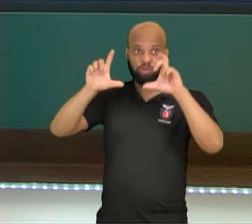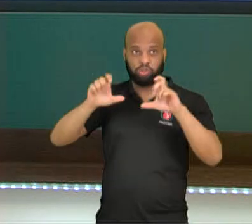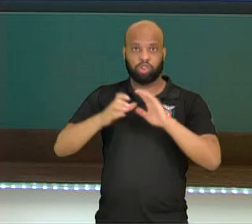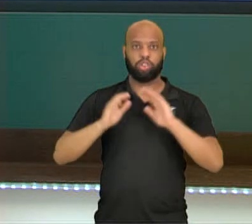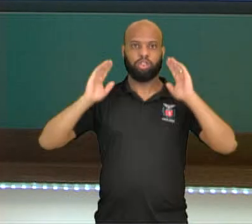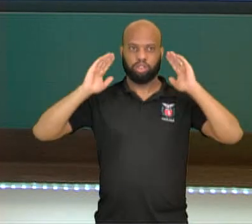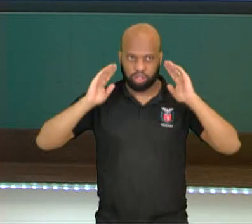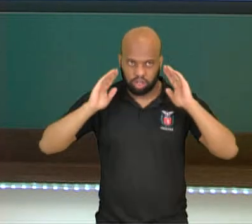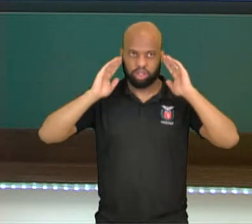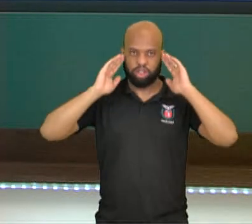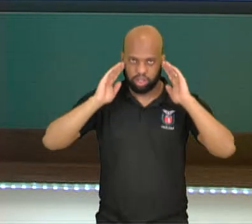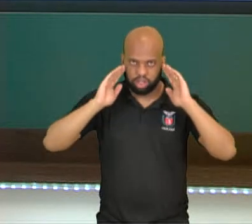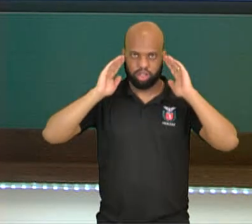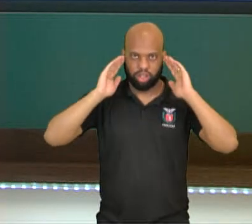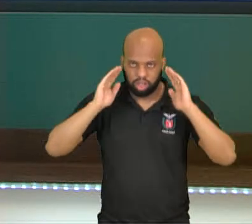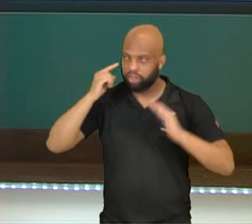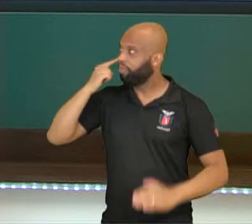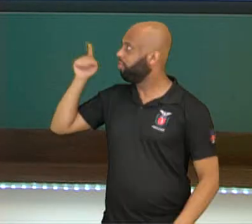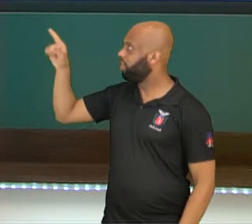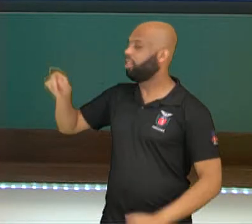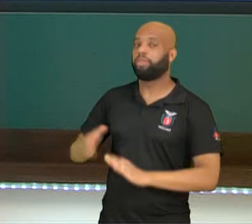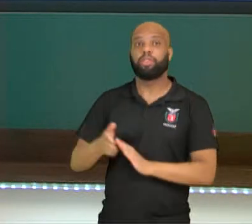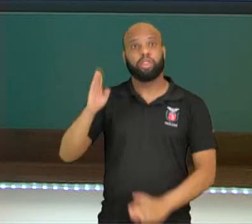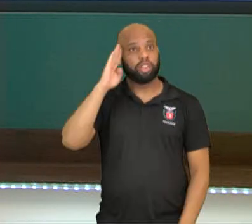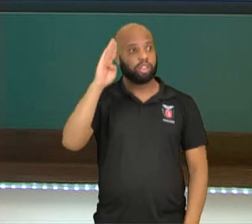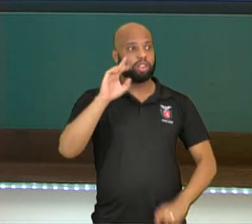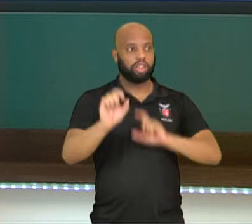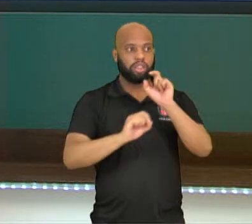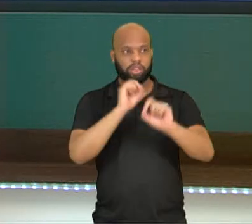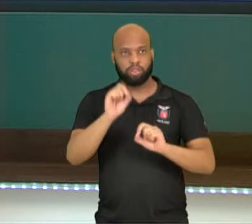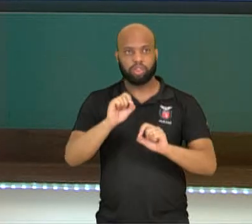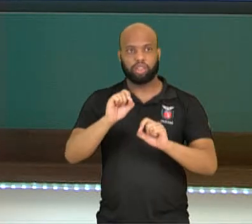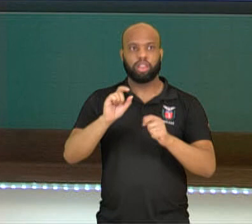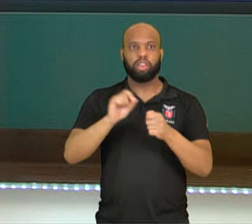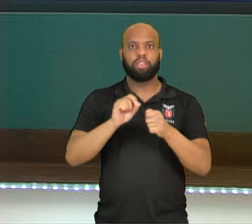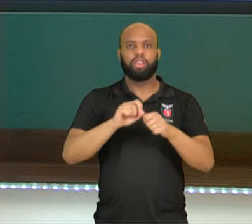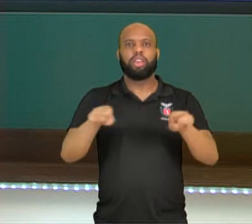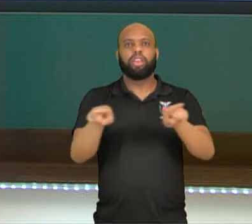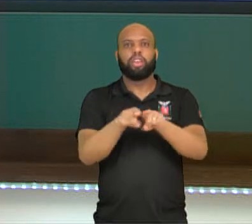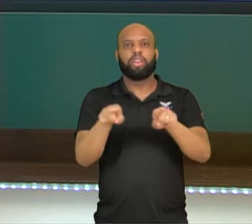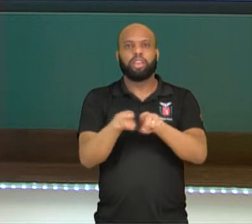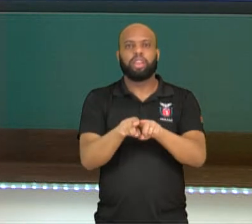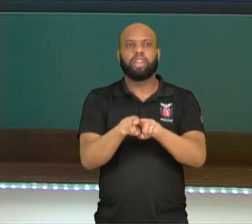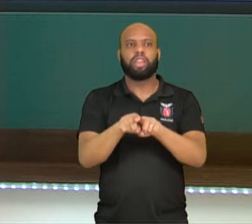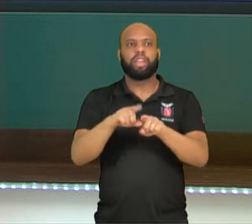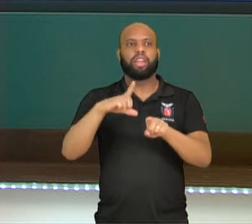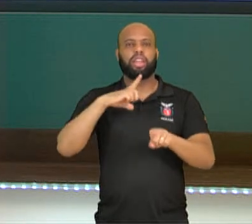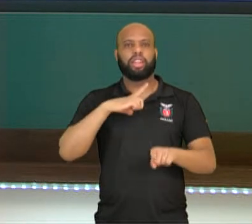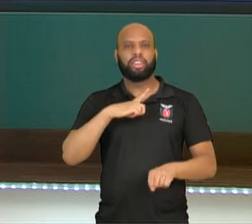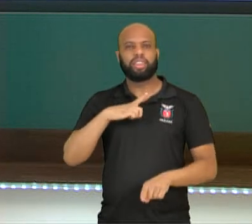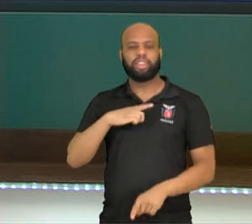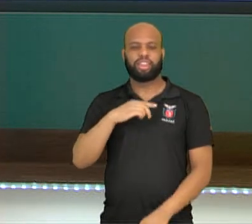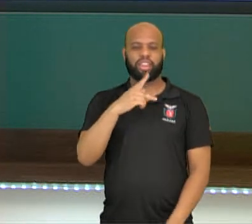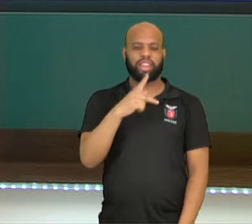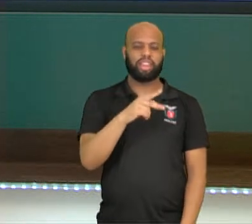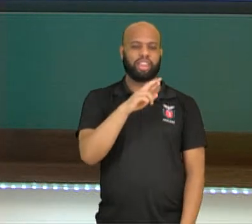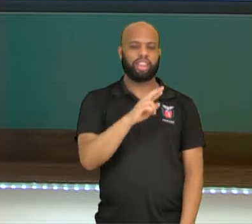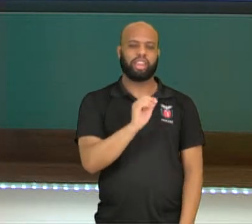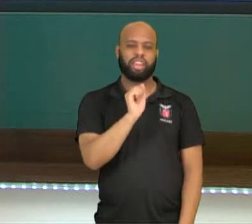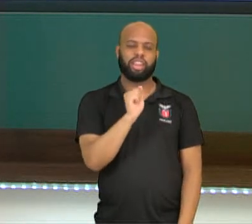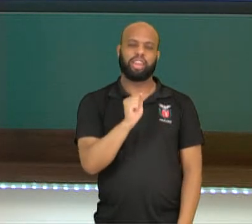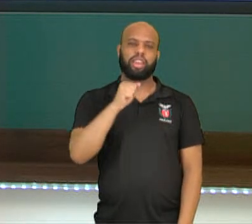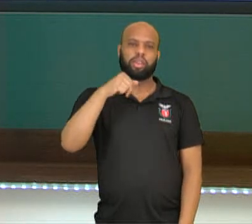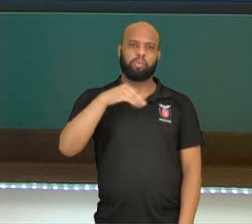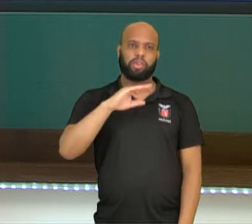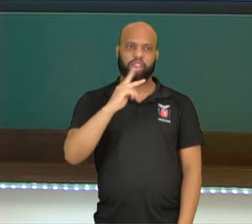que a moça estaria realizando, e principalmente os exercícios de prancha, tanto lateral como aquele movimento mais simples, o